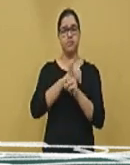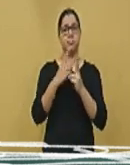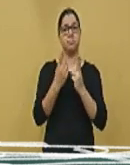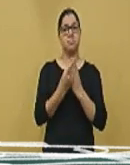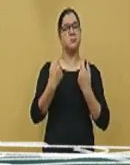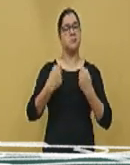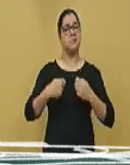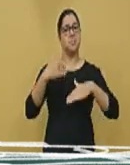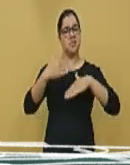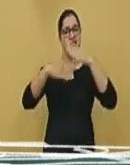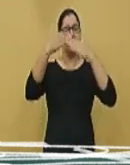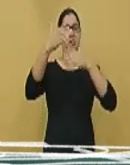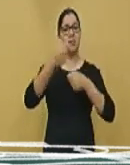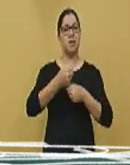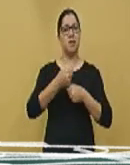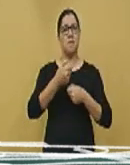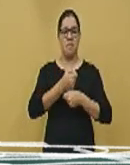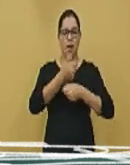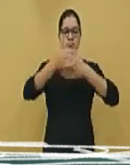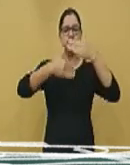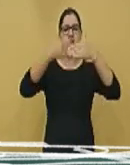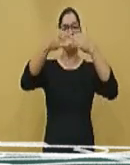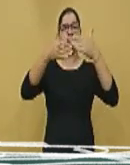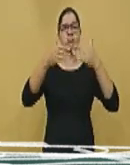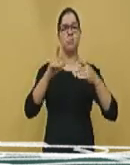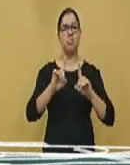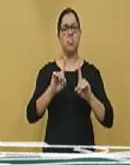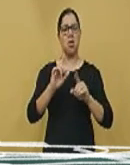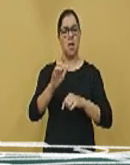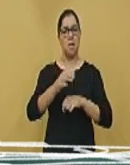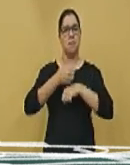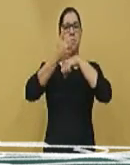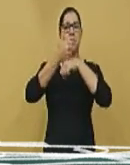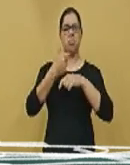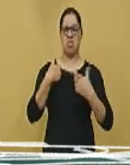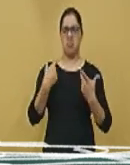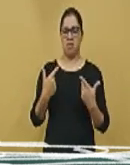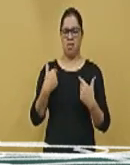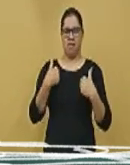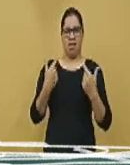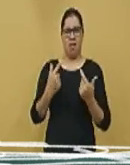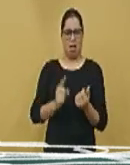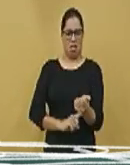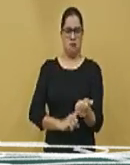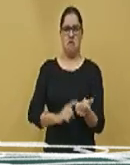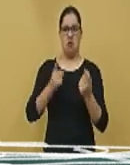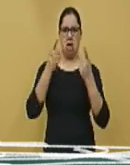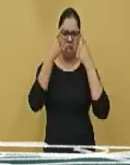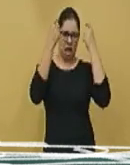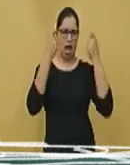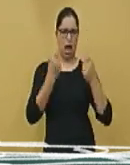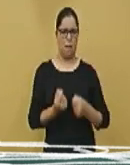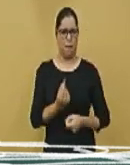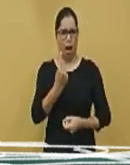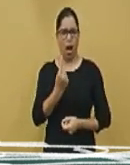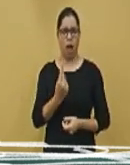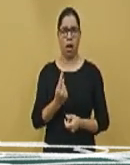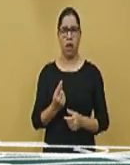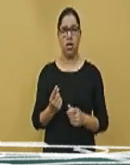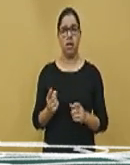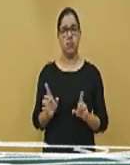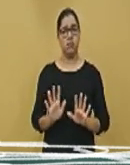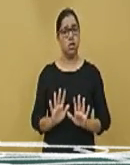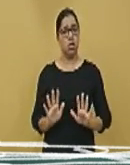em consideração isso como algo positivo. Não é para a gente ficar nervoso, não é para a gente ficar indignado. Nós estamos